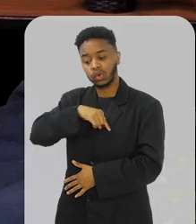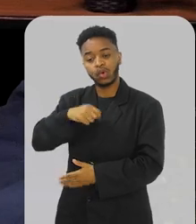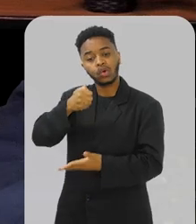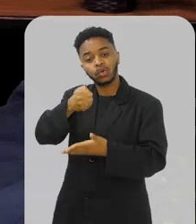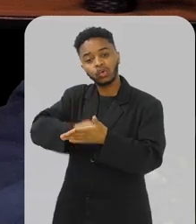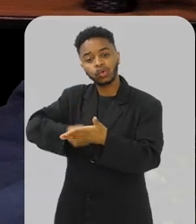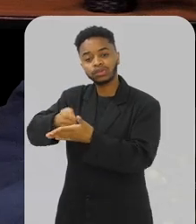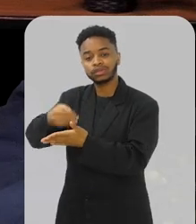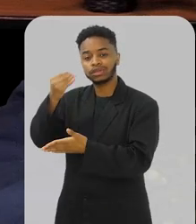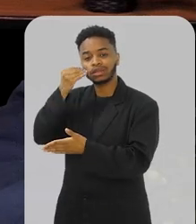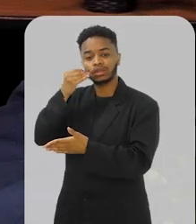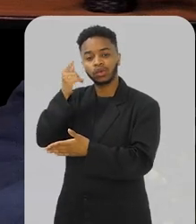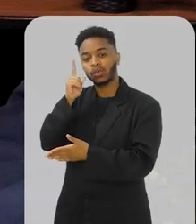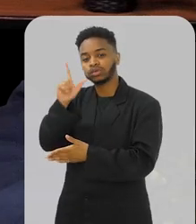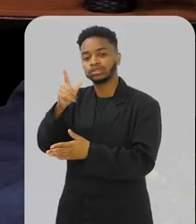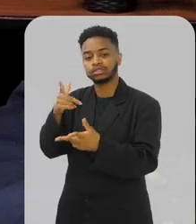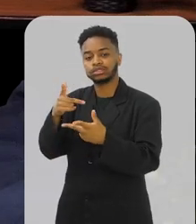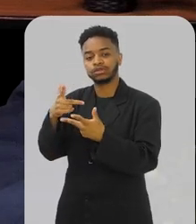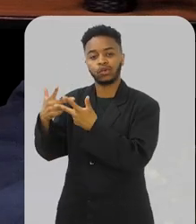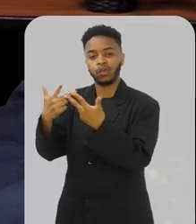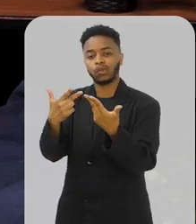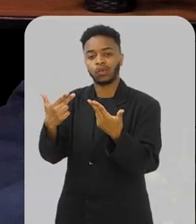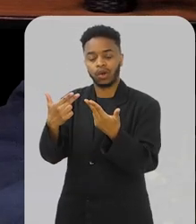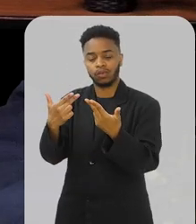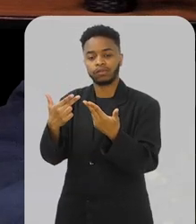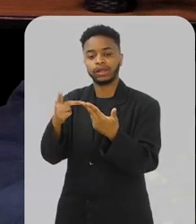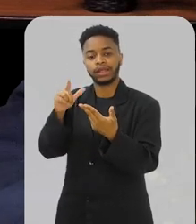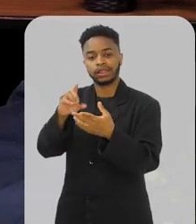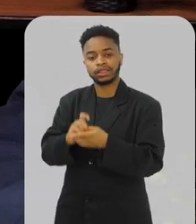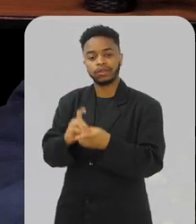prol comum, a democracia é importante.